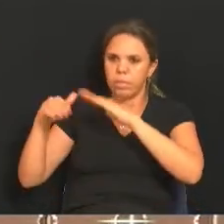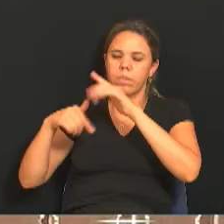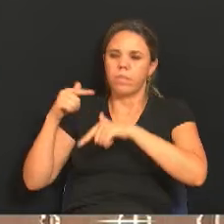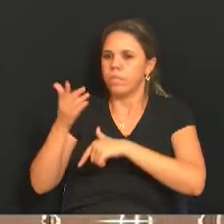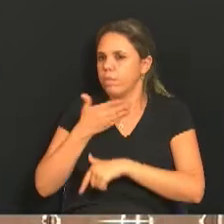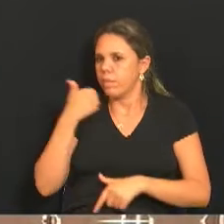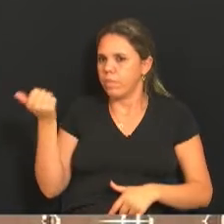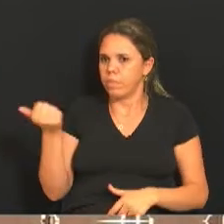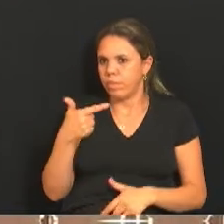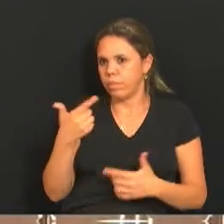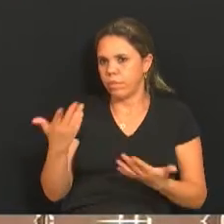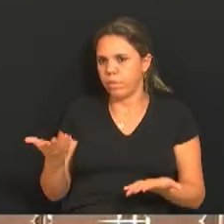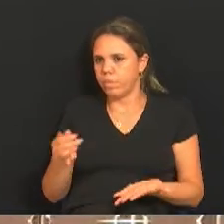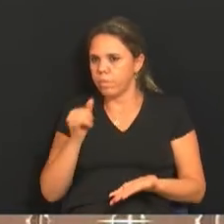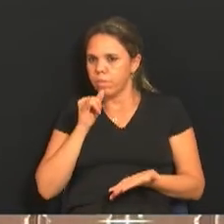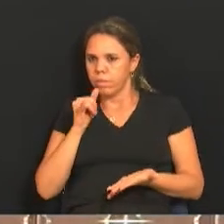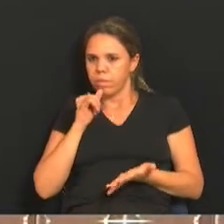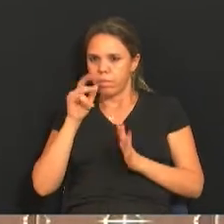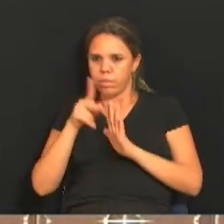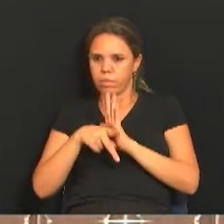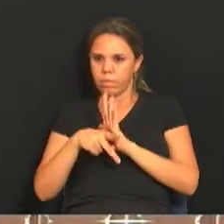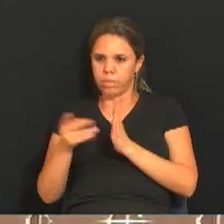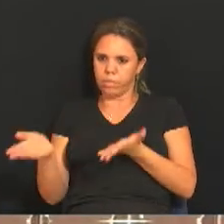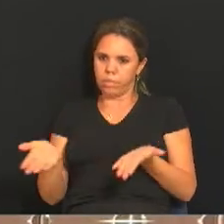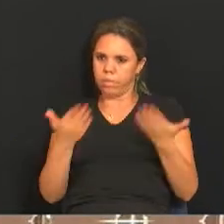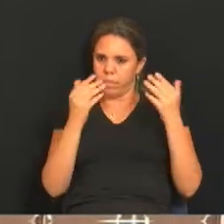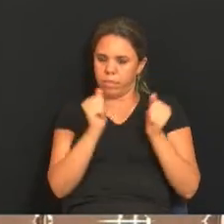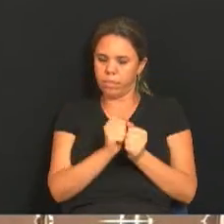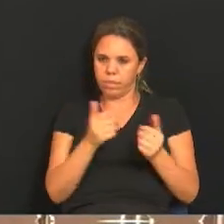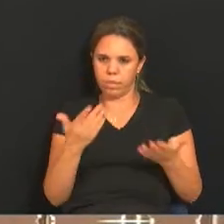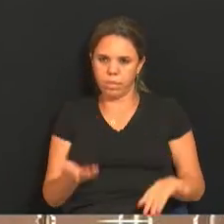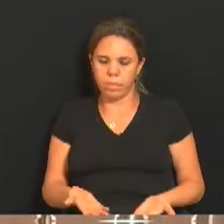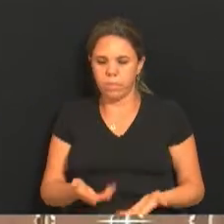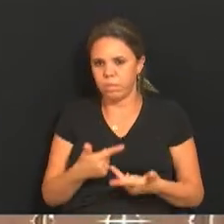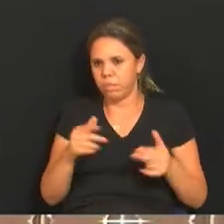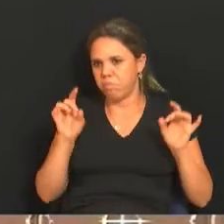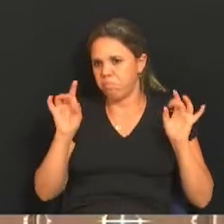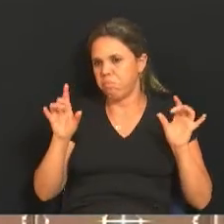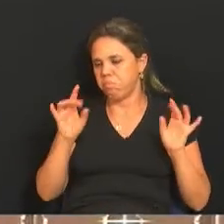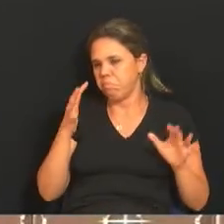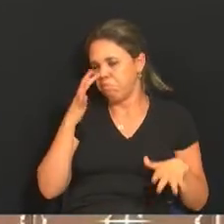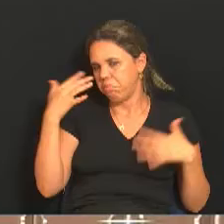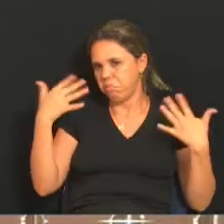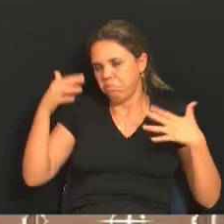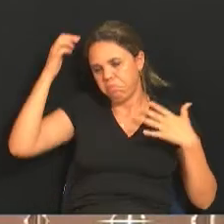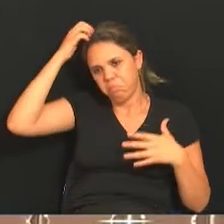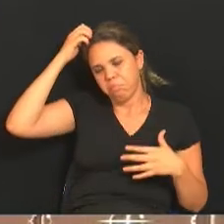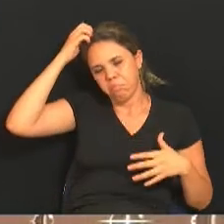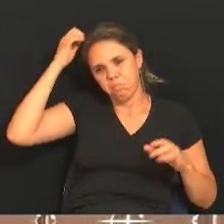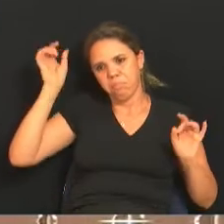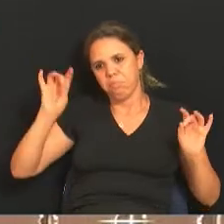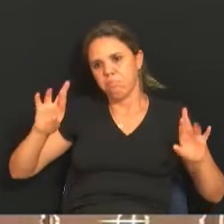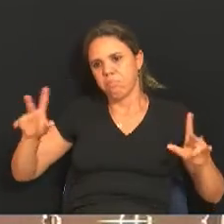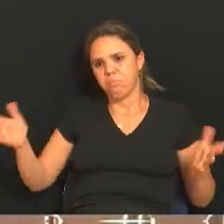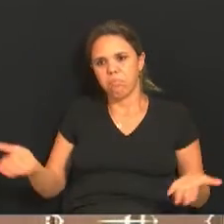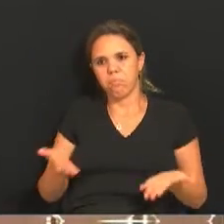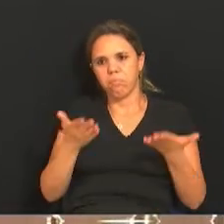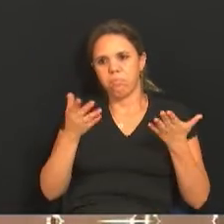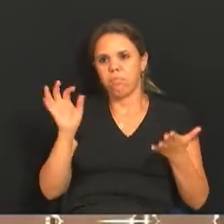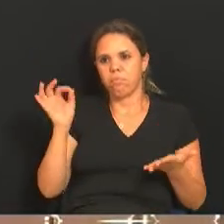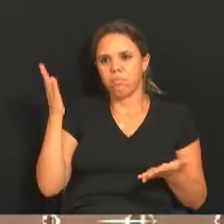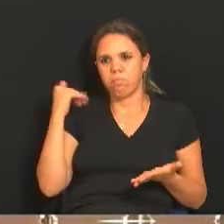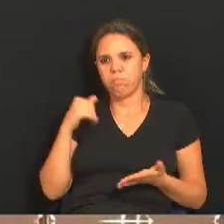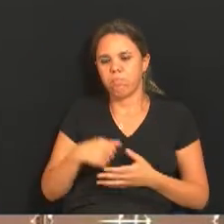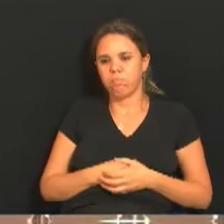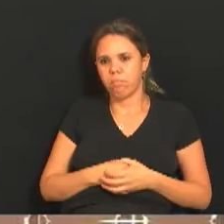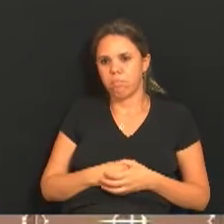Um exemplo disso é esse projeto Vem com a Gente. Isso é algo que está trazendo uma diferença muito grande. E eu tenho certeza, viu, senhor